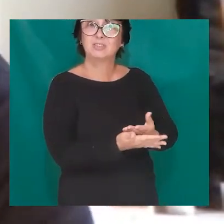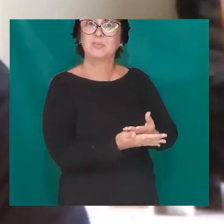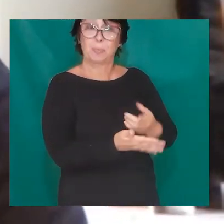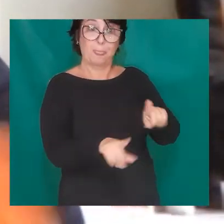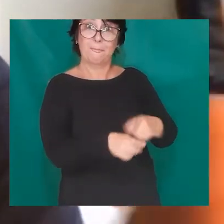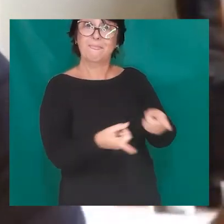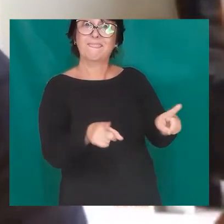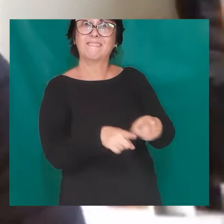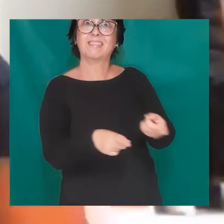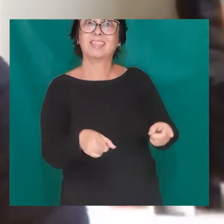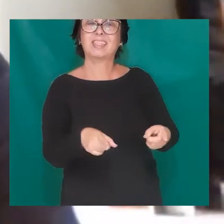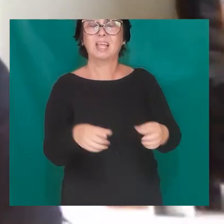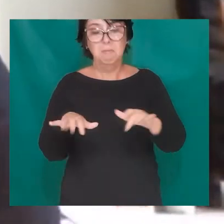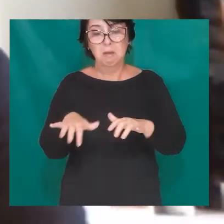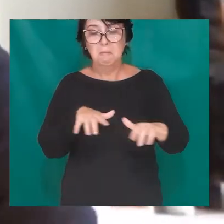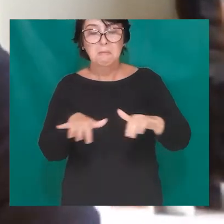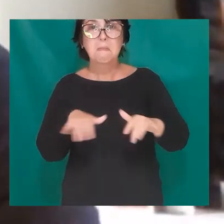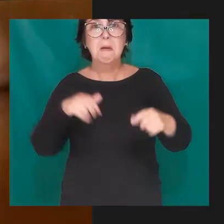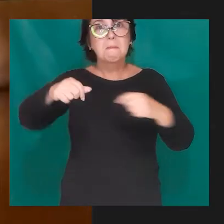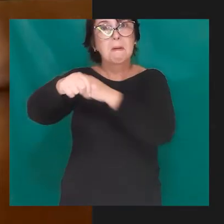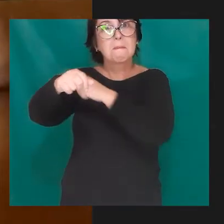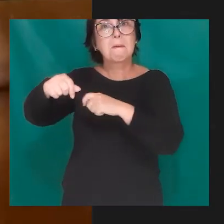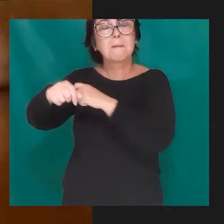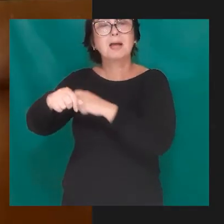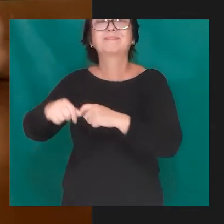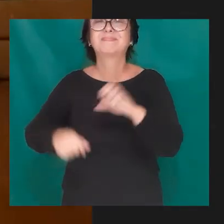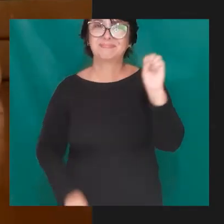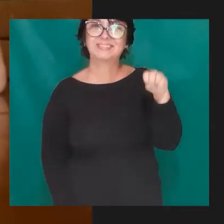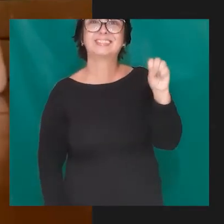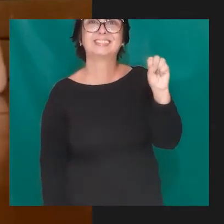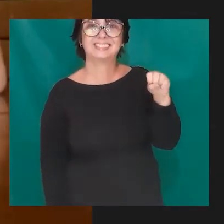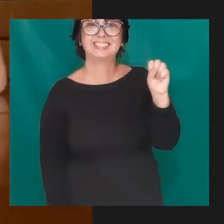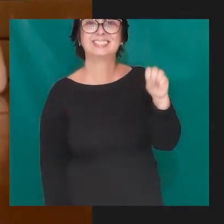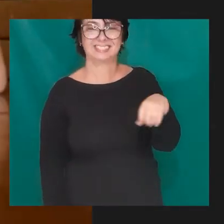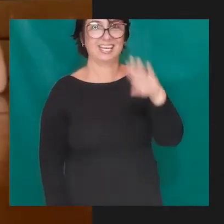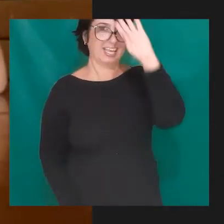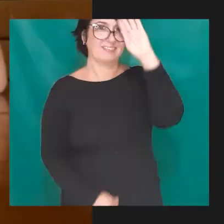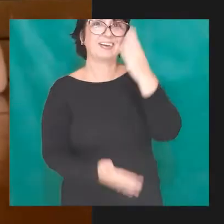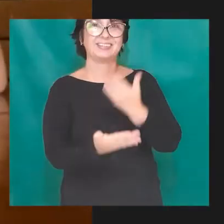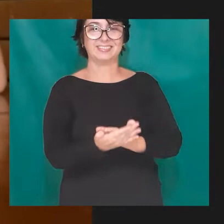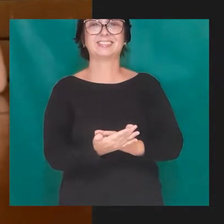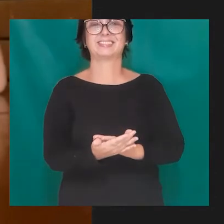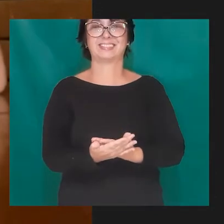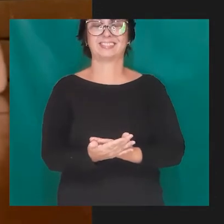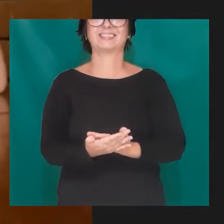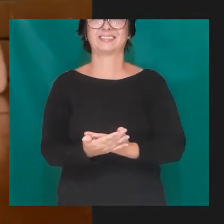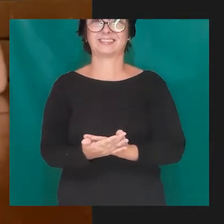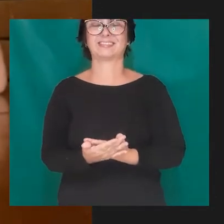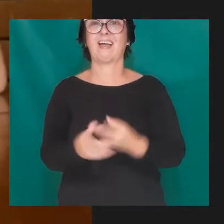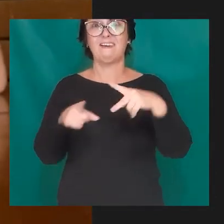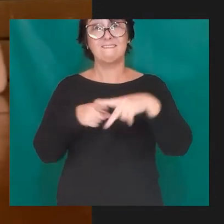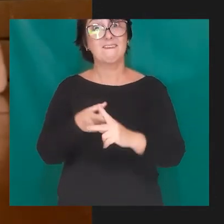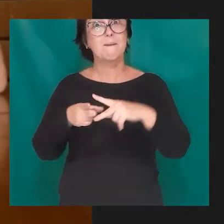pelo tocar o instrumento? Eu acredito que sim. Deixa eu dar uma explicação assim. A fabricação do